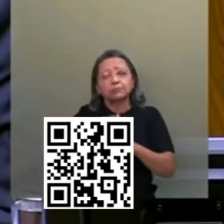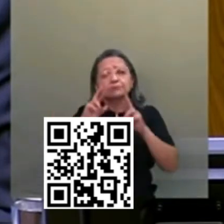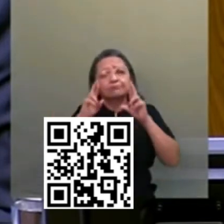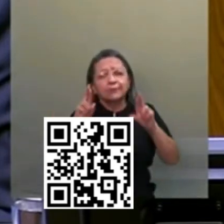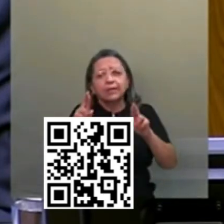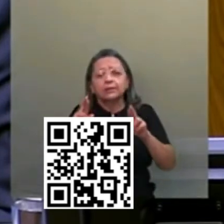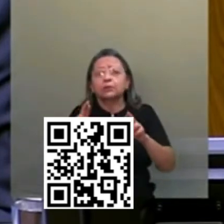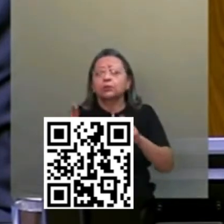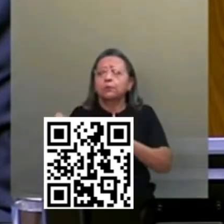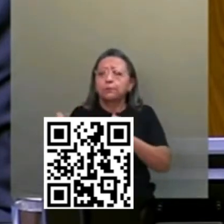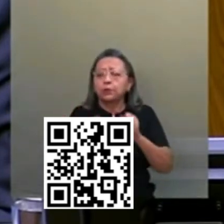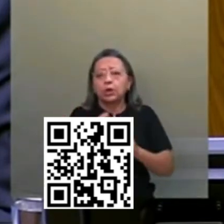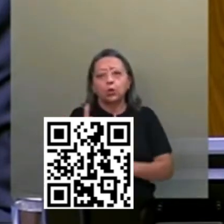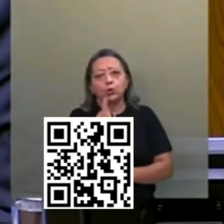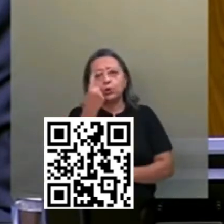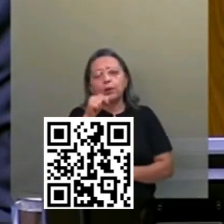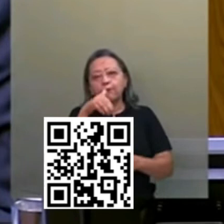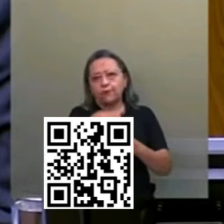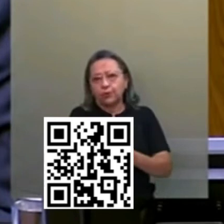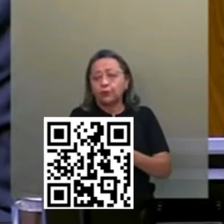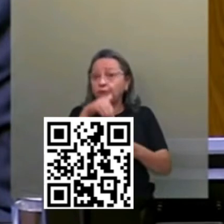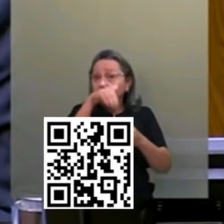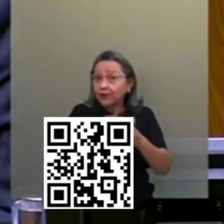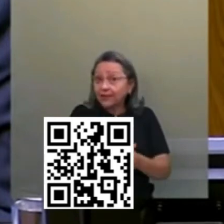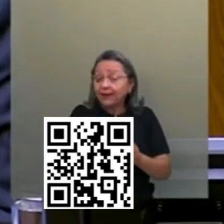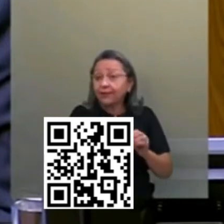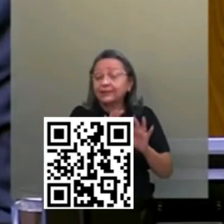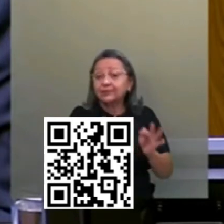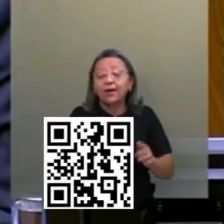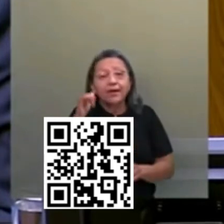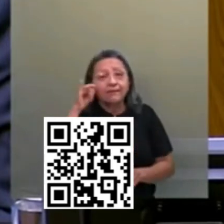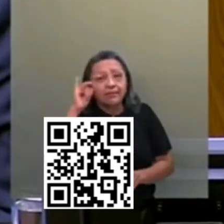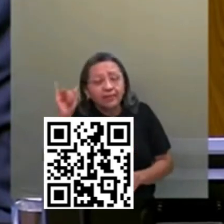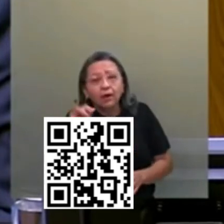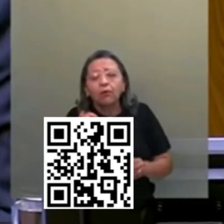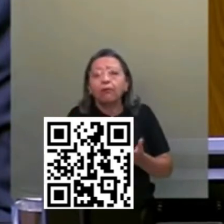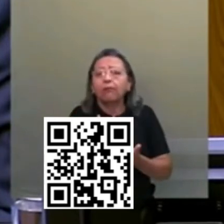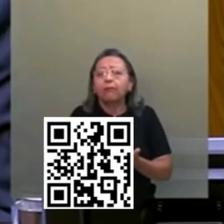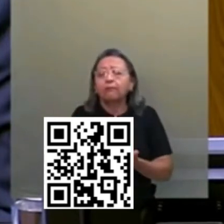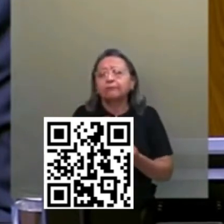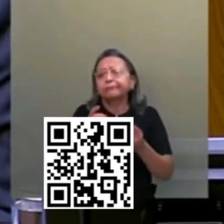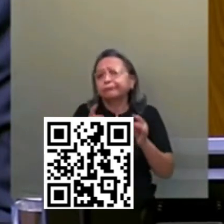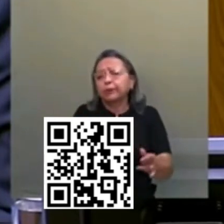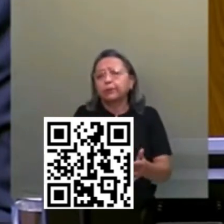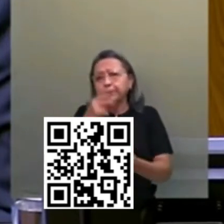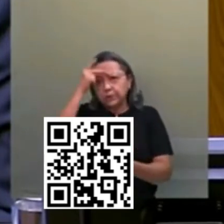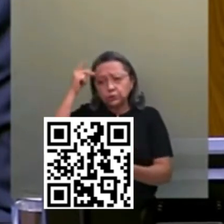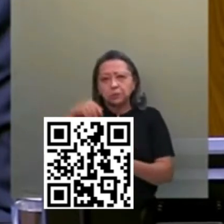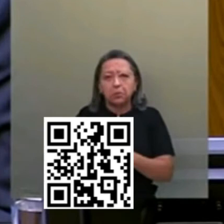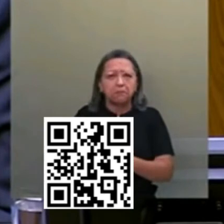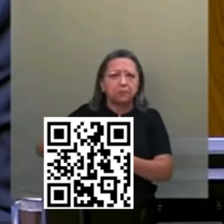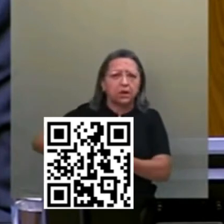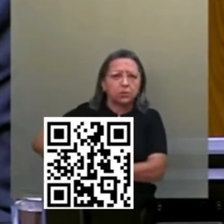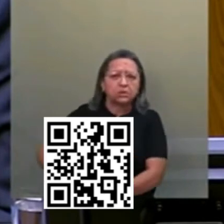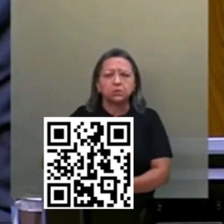num poder único, o poder do voto. Votar para simplesmente evitar ou derrotar um determinado candidato por preconceito ou